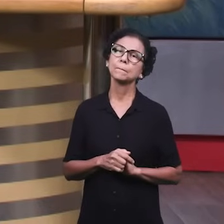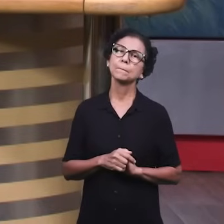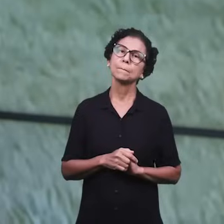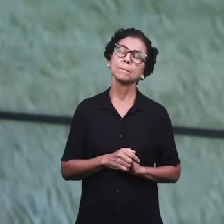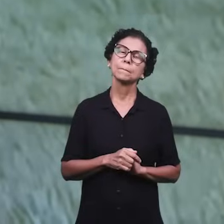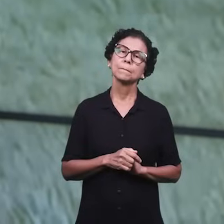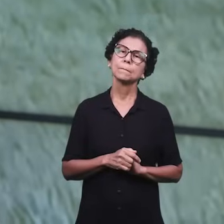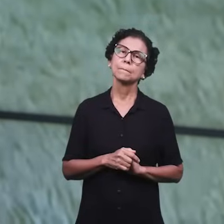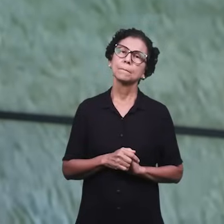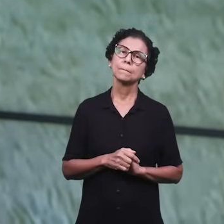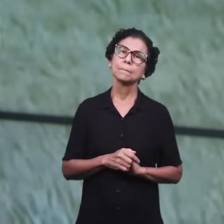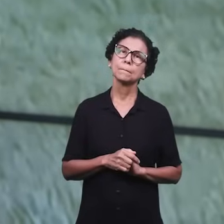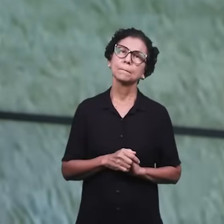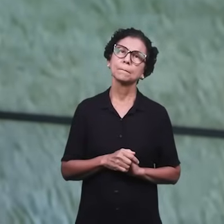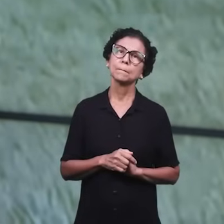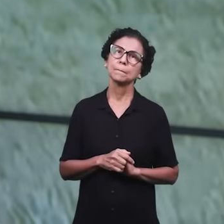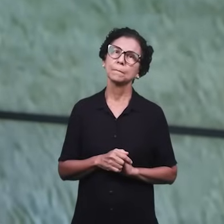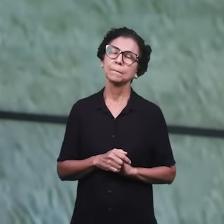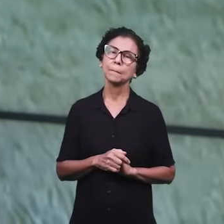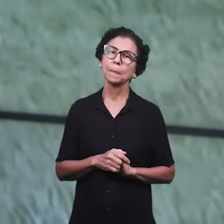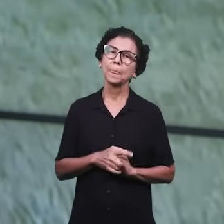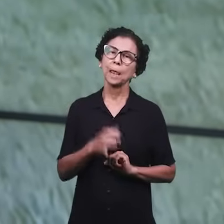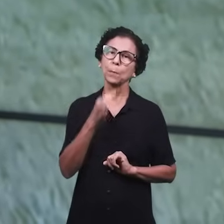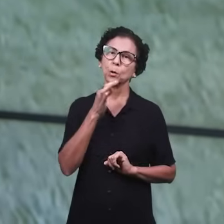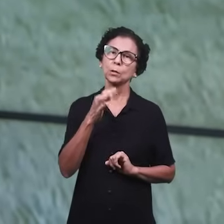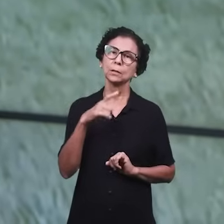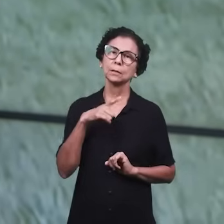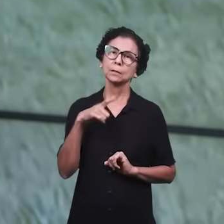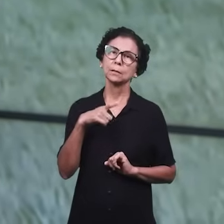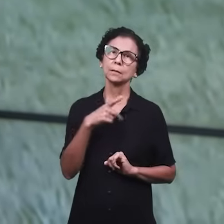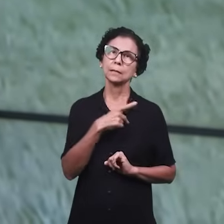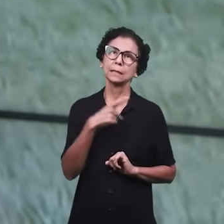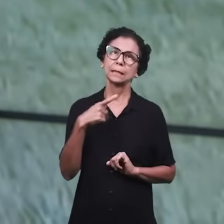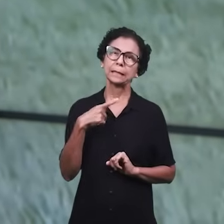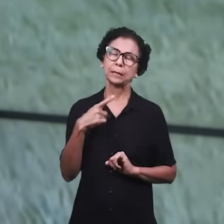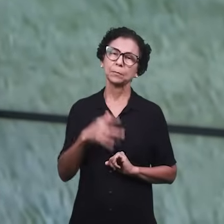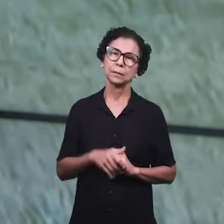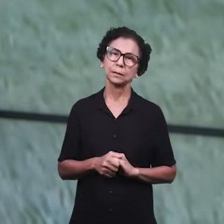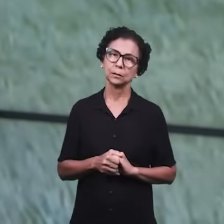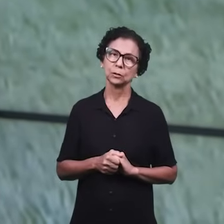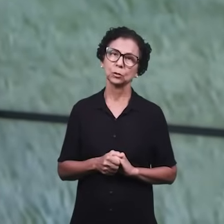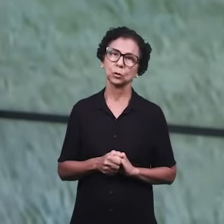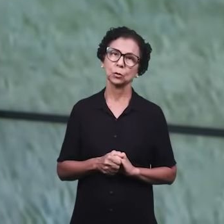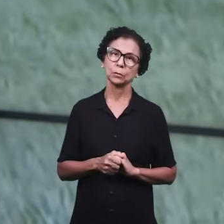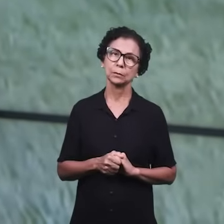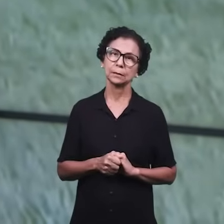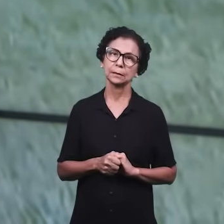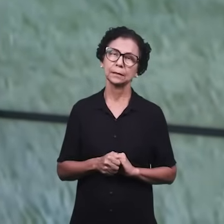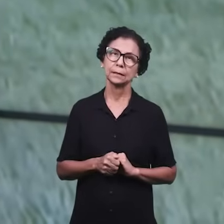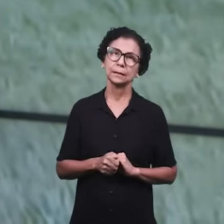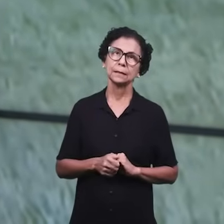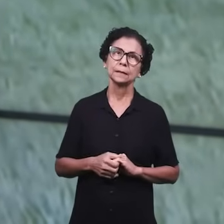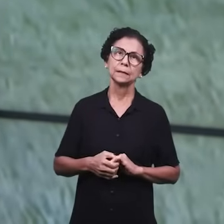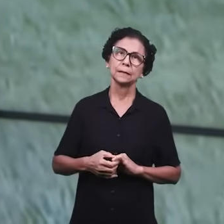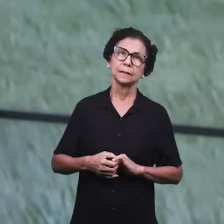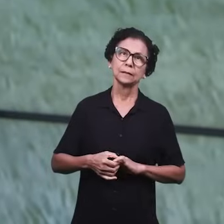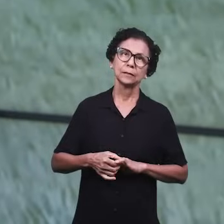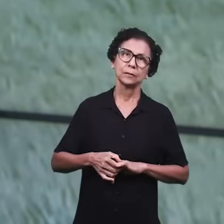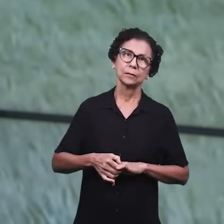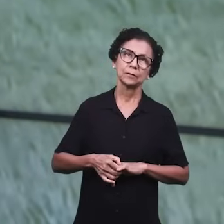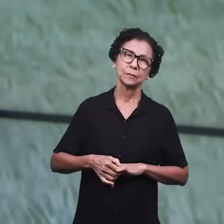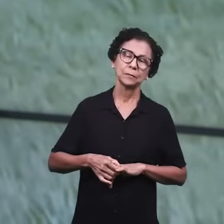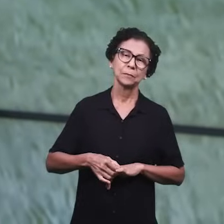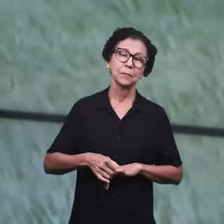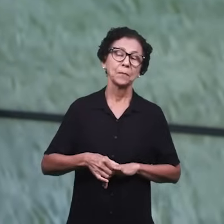pastores que consagram a criança no culto e e há pastores que eles fazem o culto de